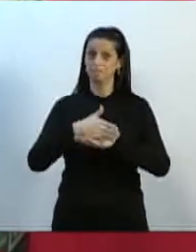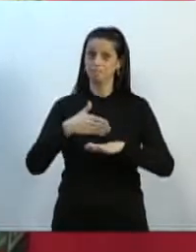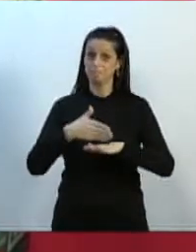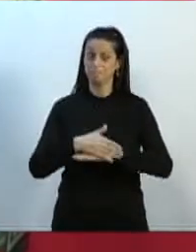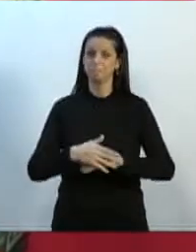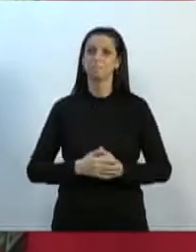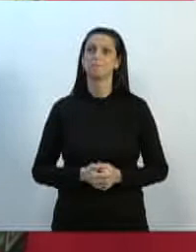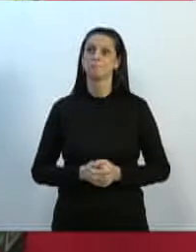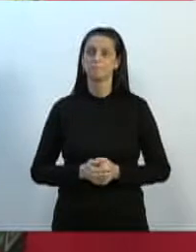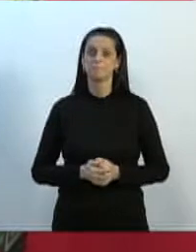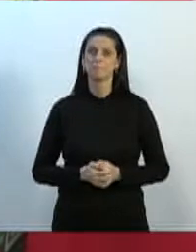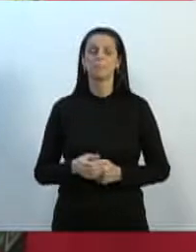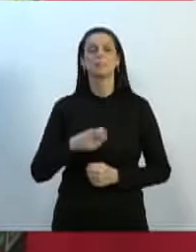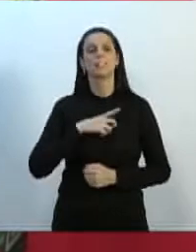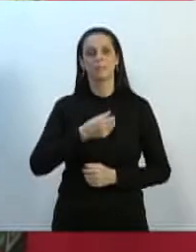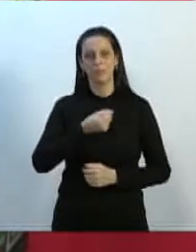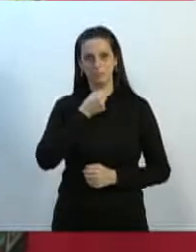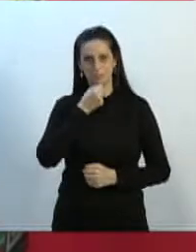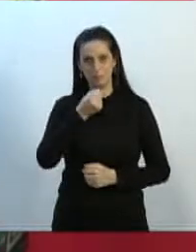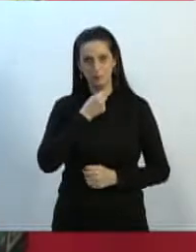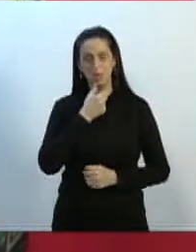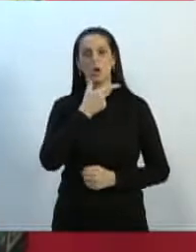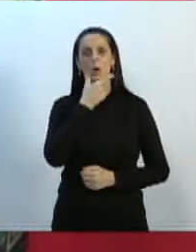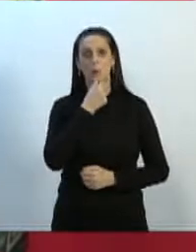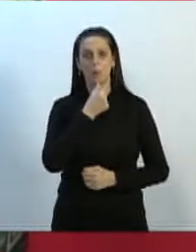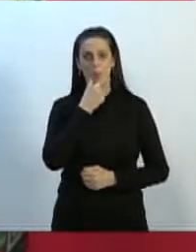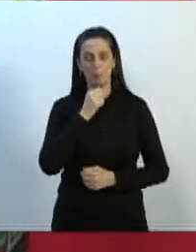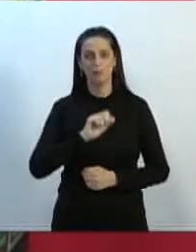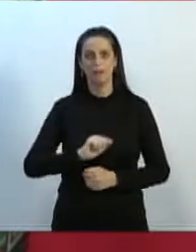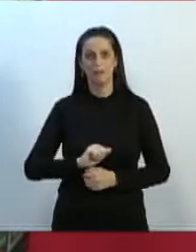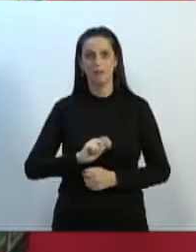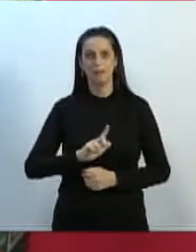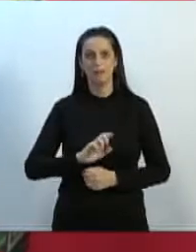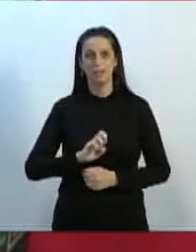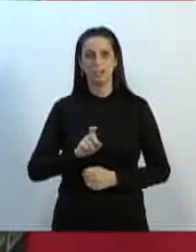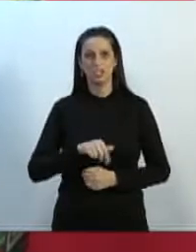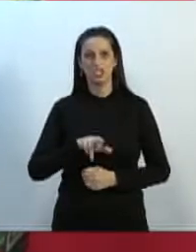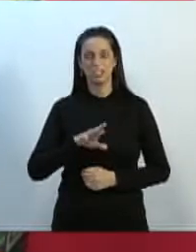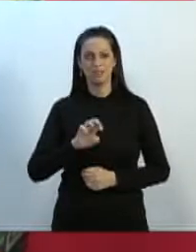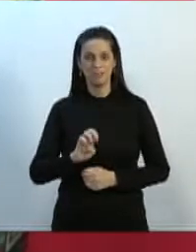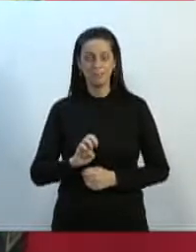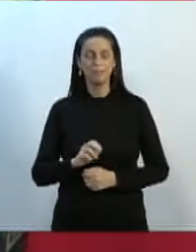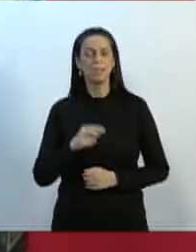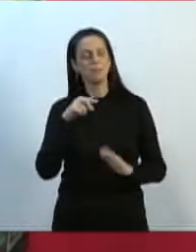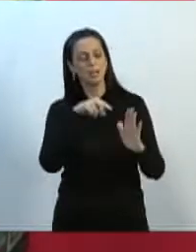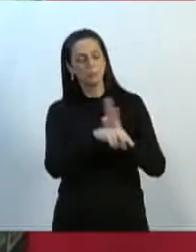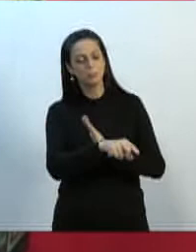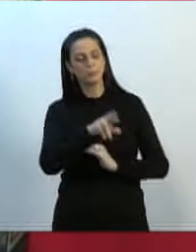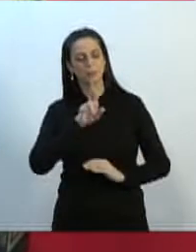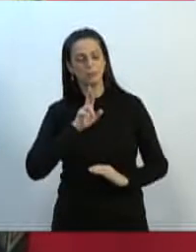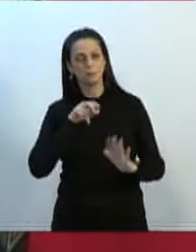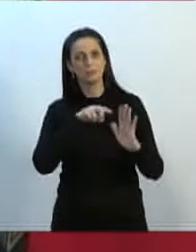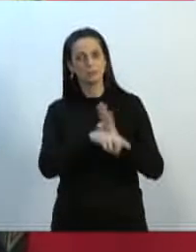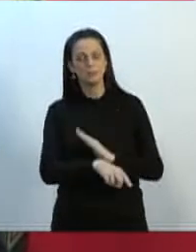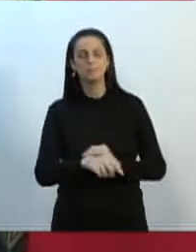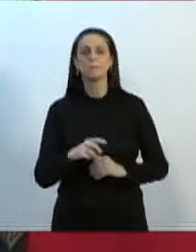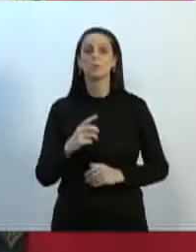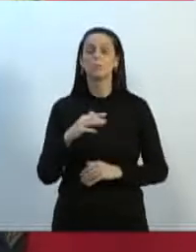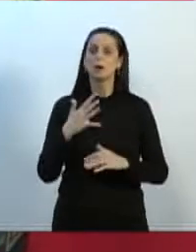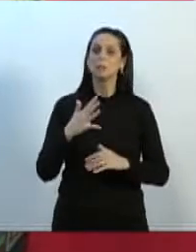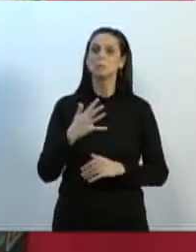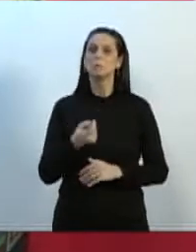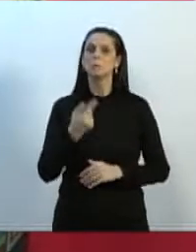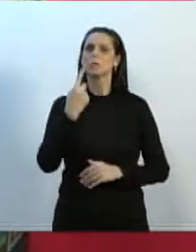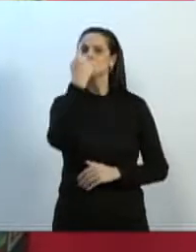Informe Blumenau Entrevista com o jornalista Alexandre Gonçalves, onde pude falar durante pouco mais de uma hora,